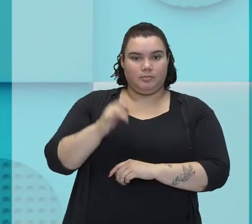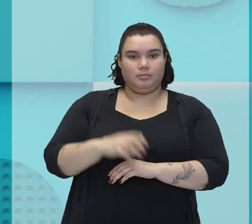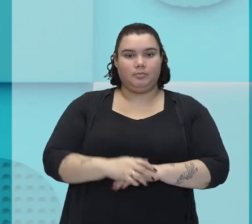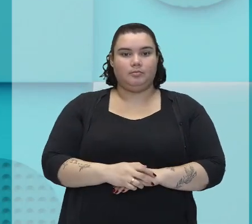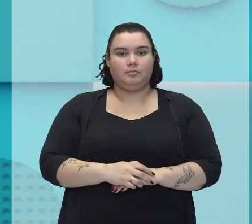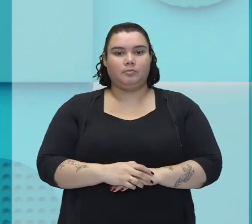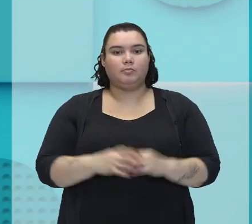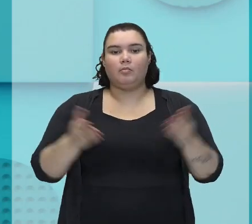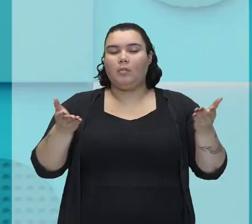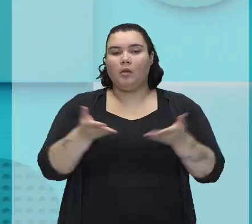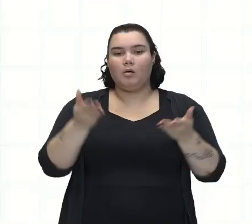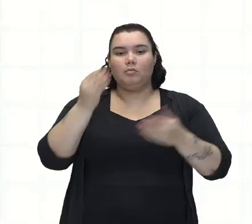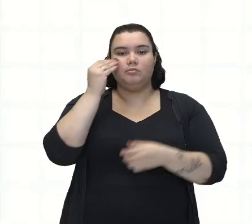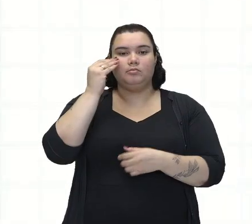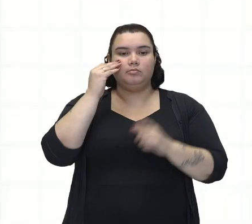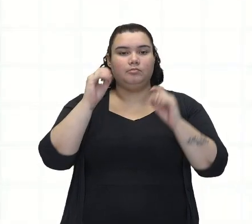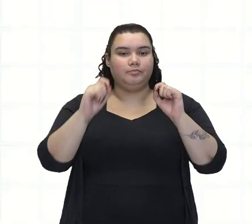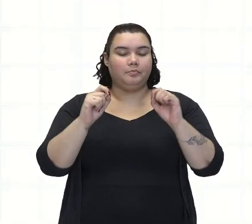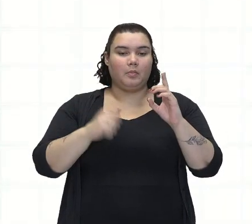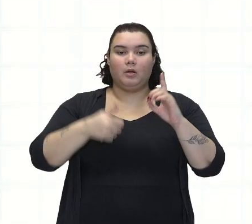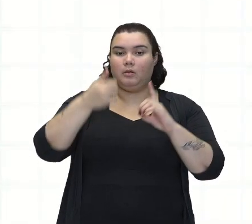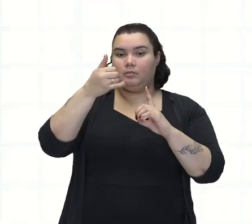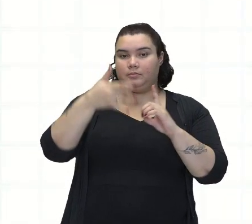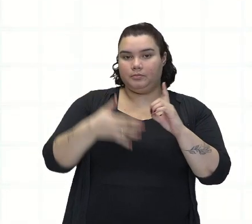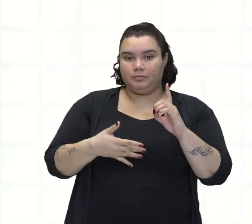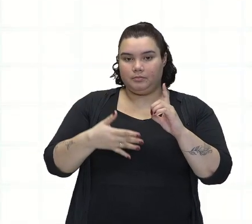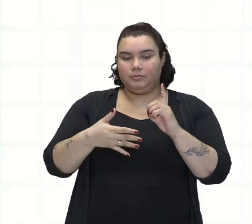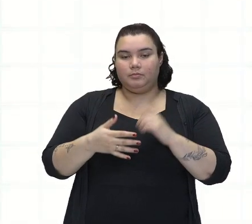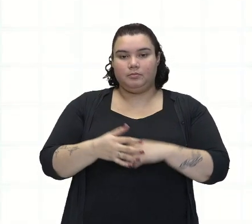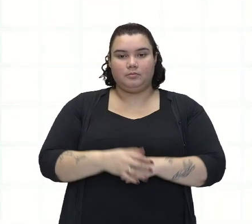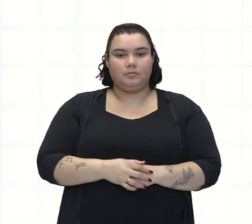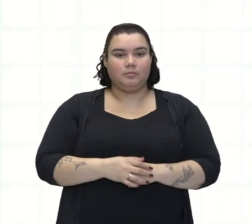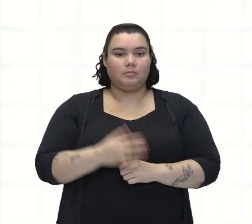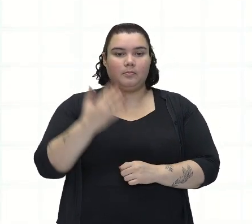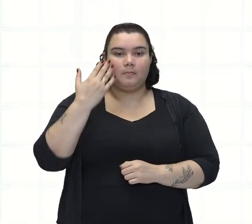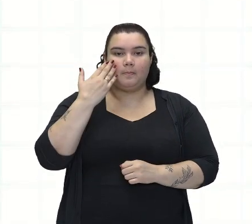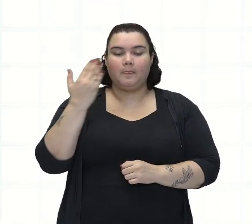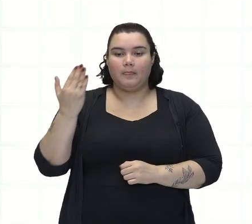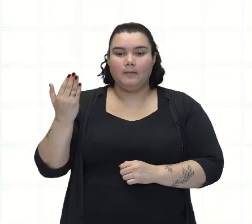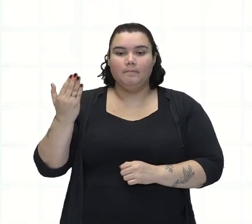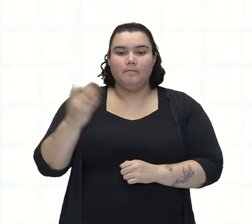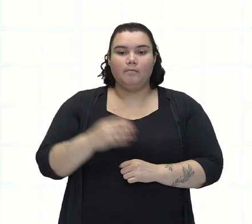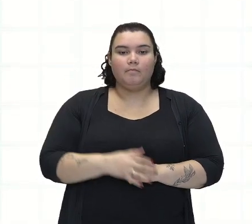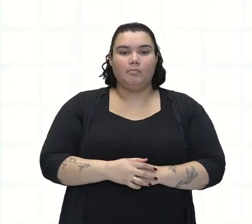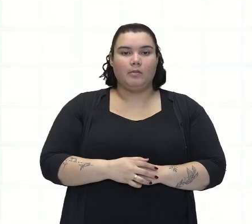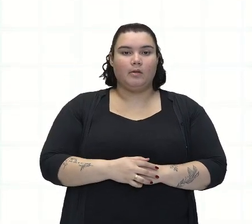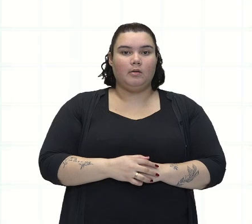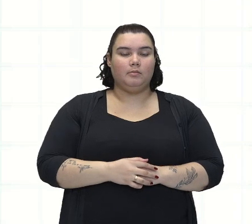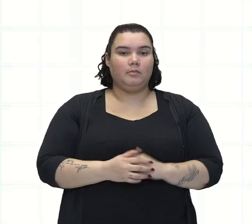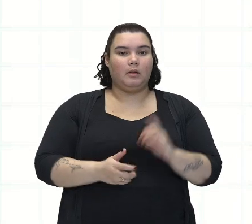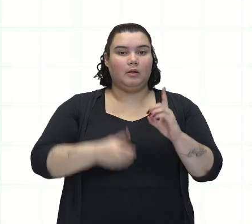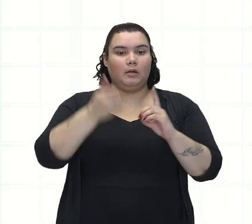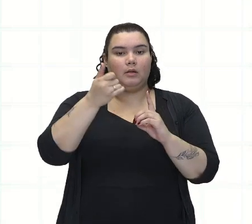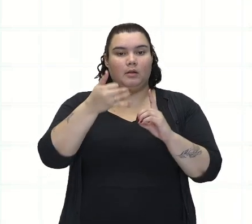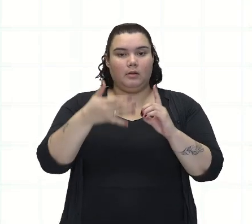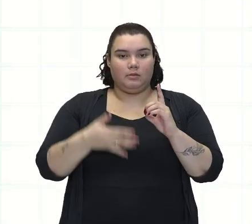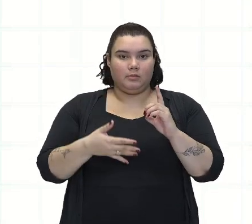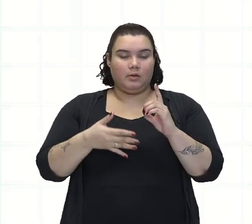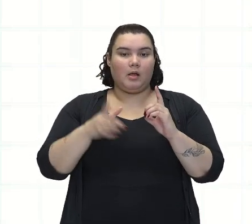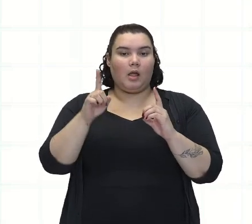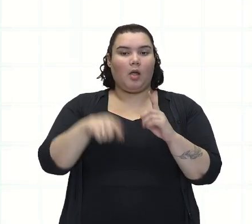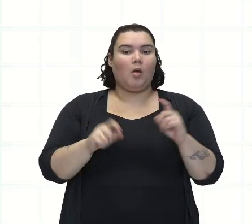agora, turma, a descrição. Vamos lá para a descrição. A descrição,